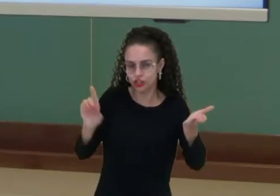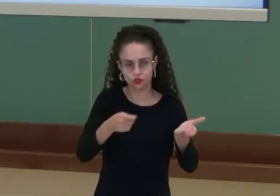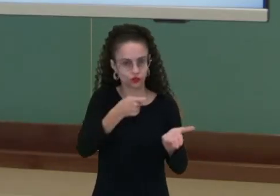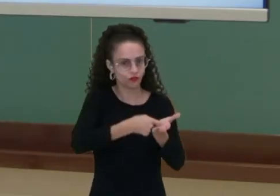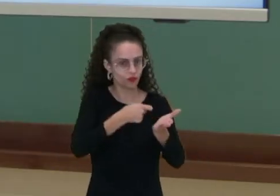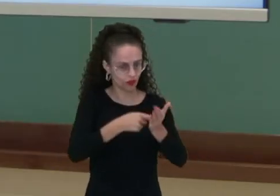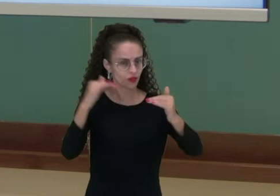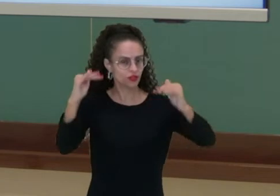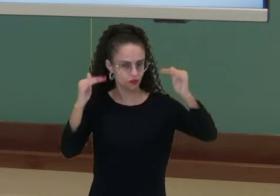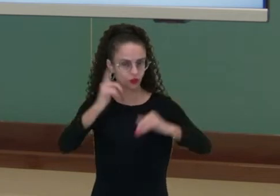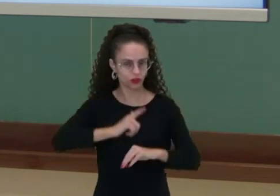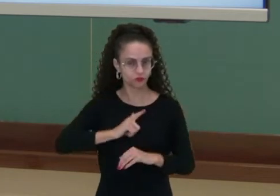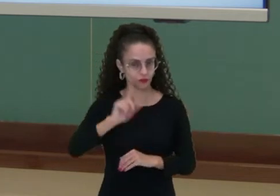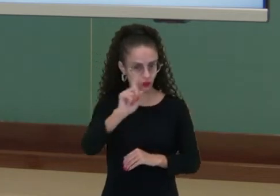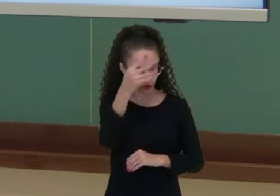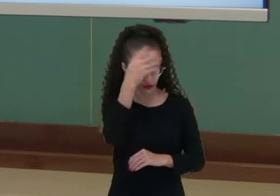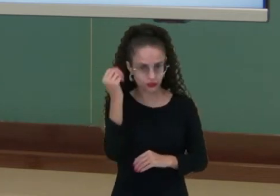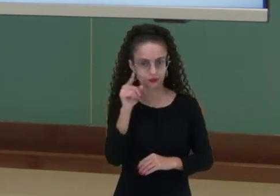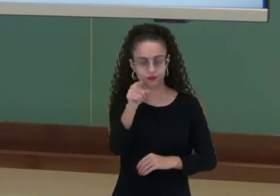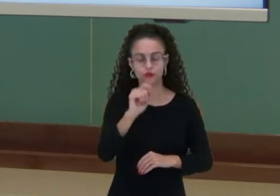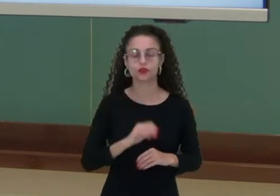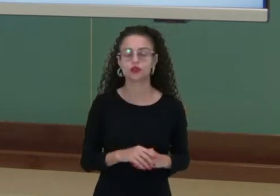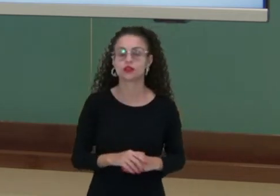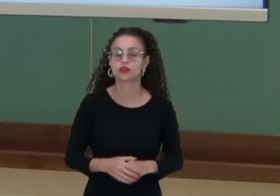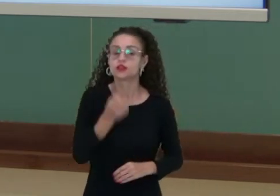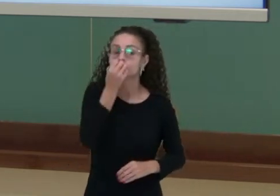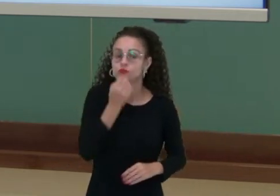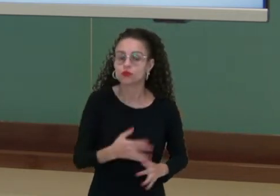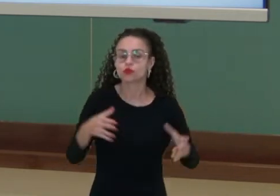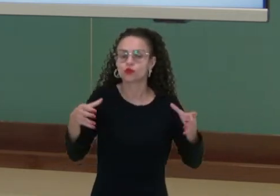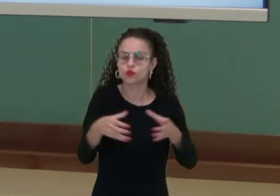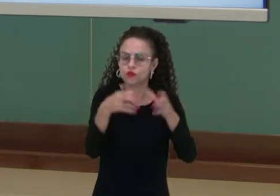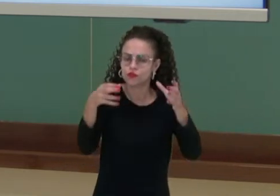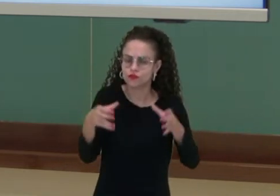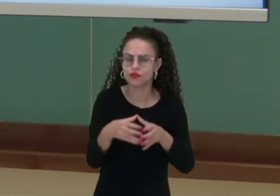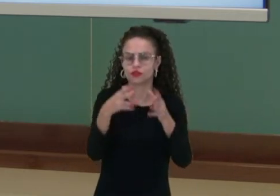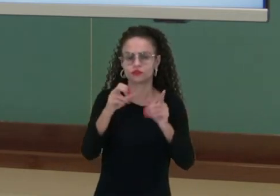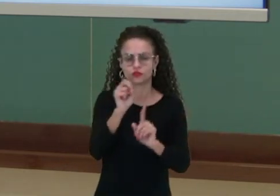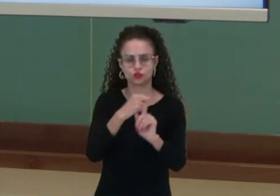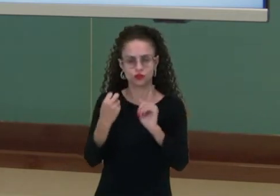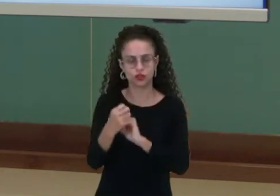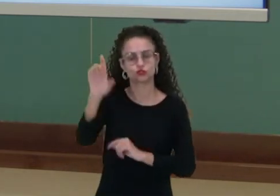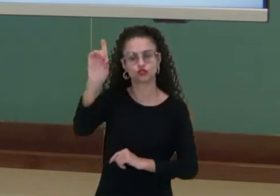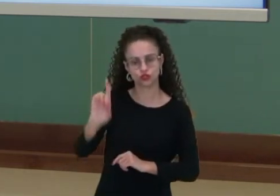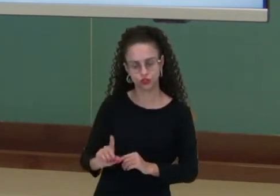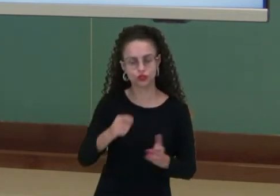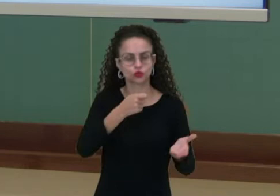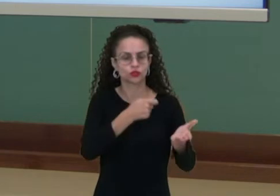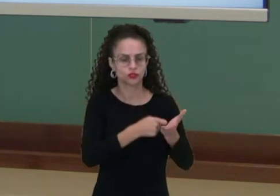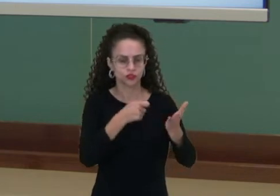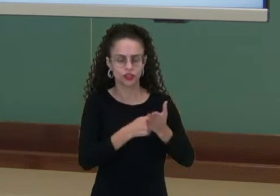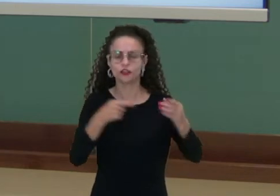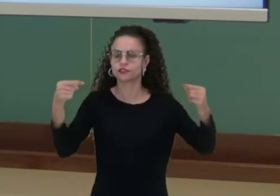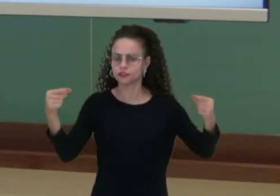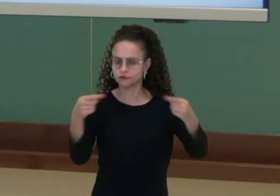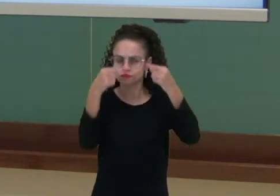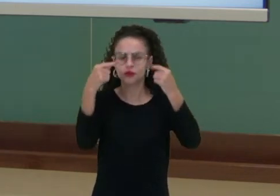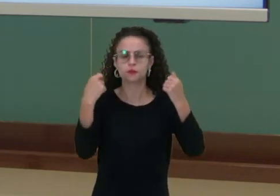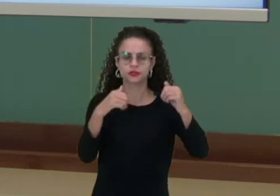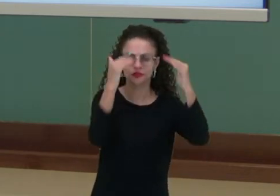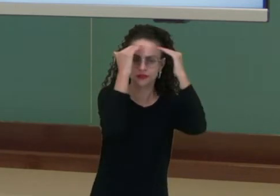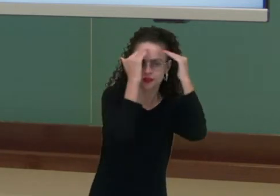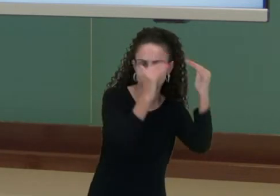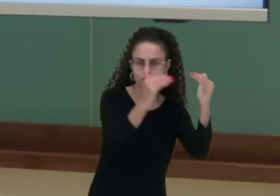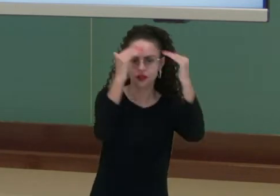deveres. Não se esqueça, para uma boa convivência social, direitos e deveres devem ser respeitados